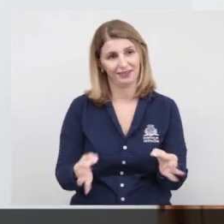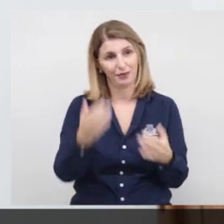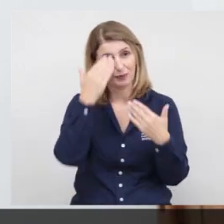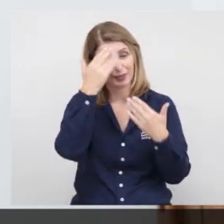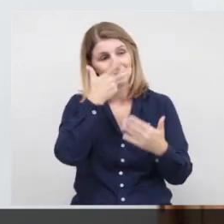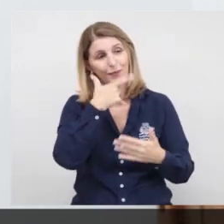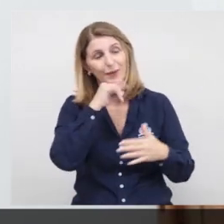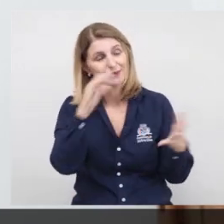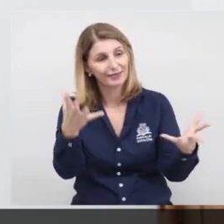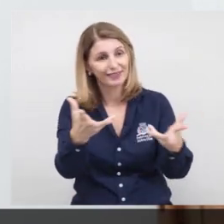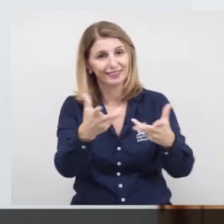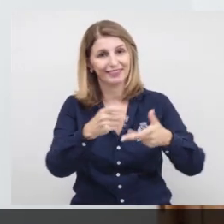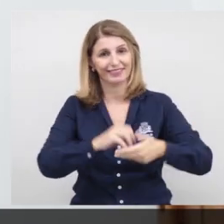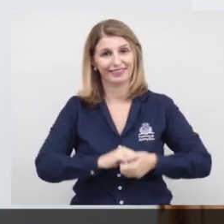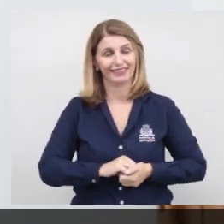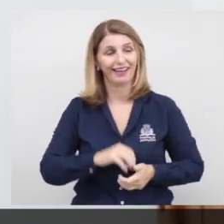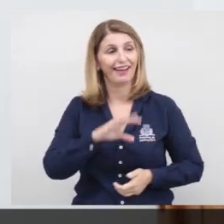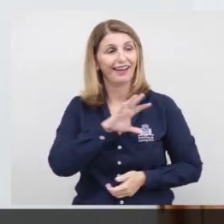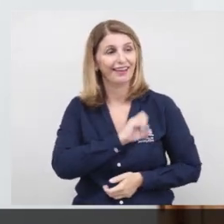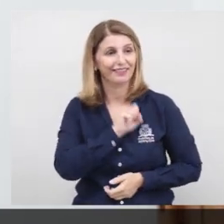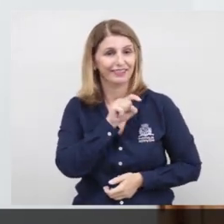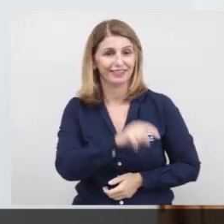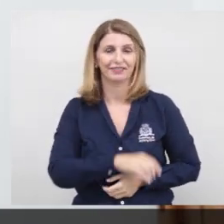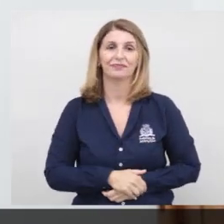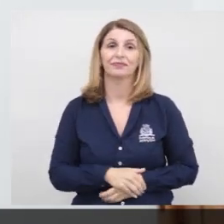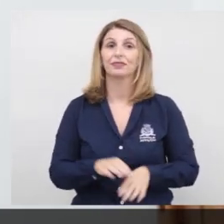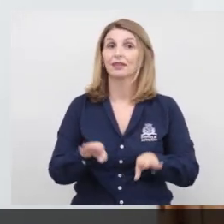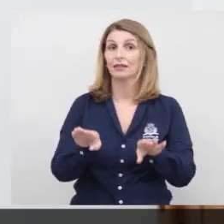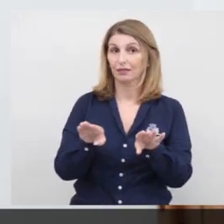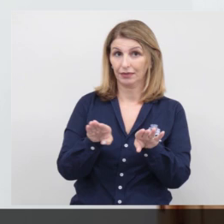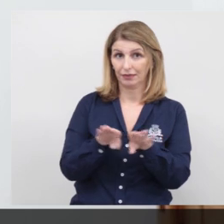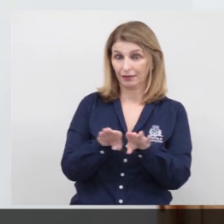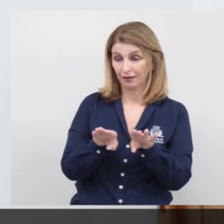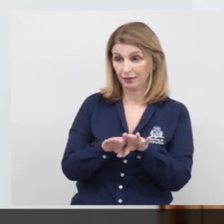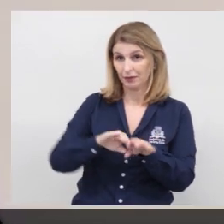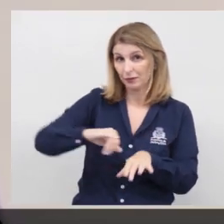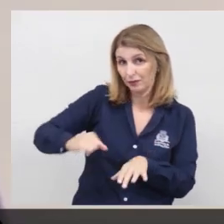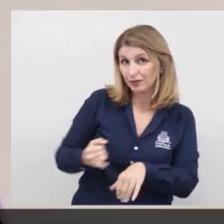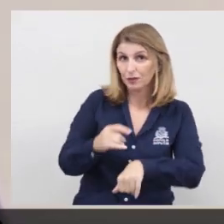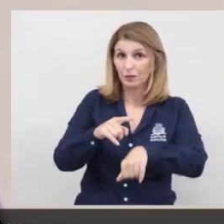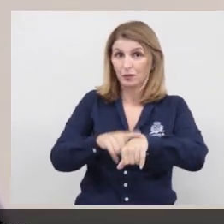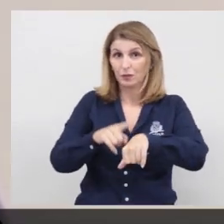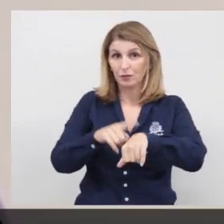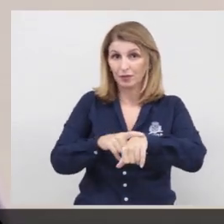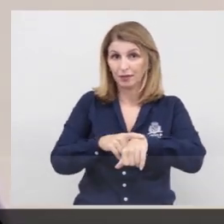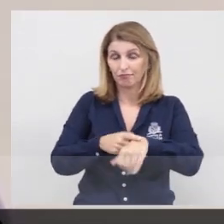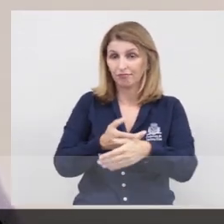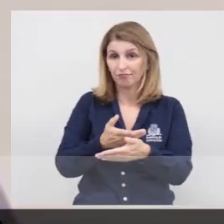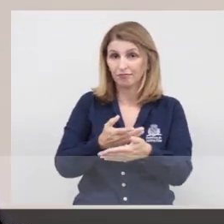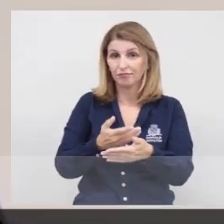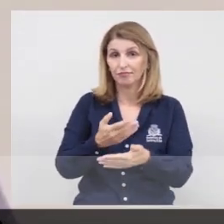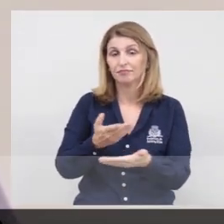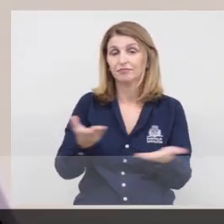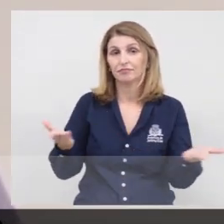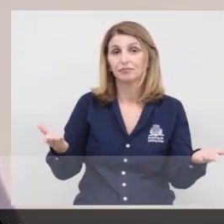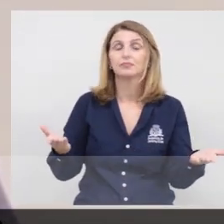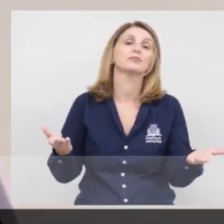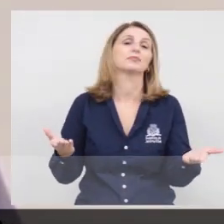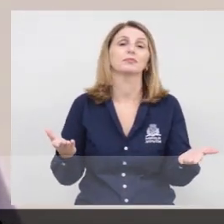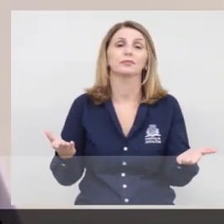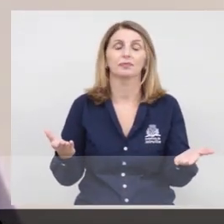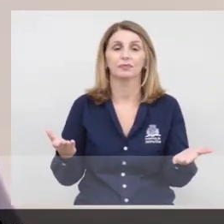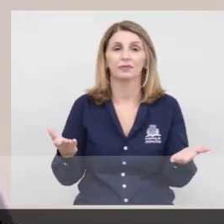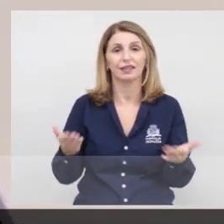e simplicidade obrigado por ser esse pai incrível que você é te amo demais gostaria também de aproveitar esse momento